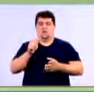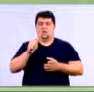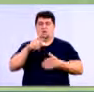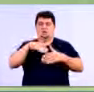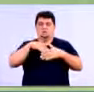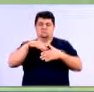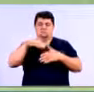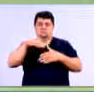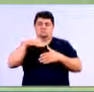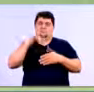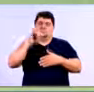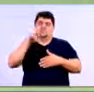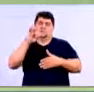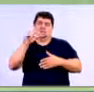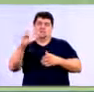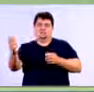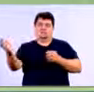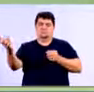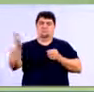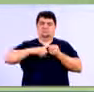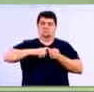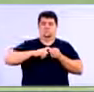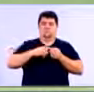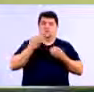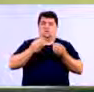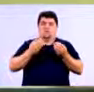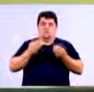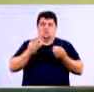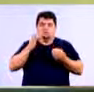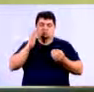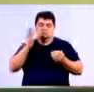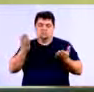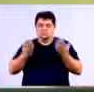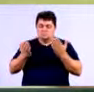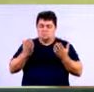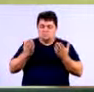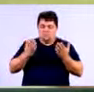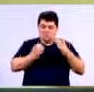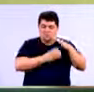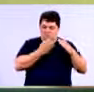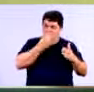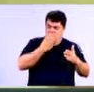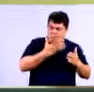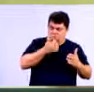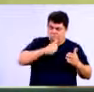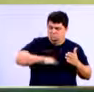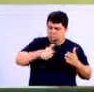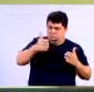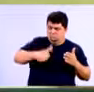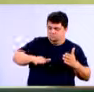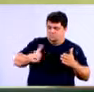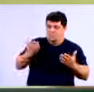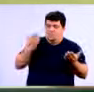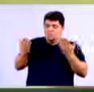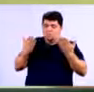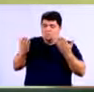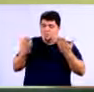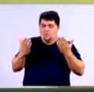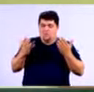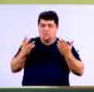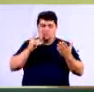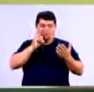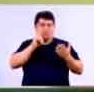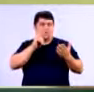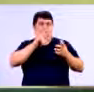professora? Taxa interna de retorno é uma maneira de medir o rendimento do seu negócio. Você vai comparar a taxa de rendimento do seu negócio com as taxas